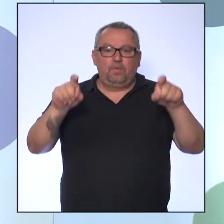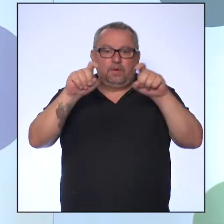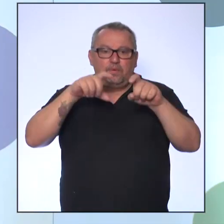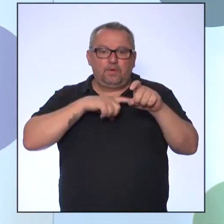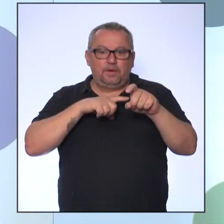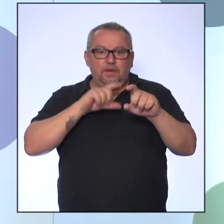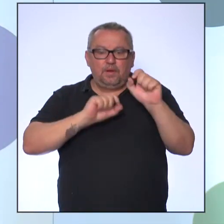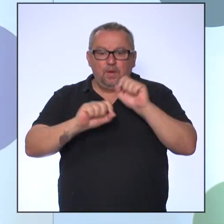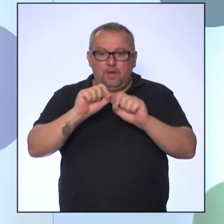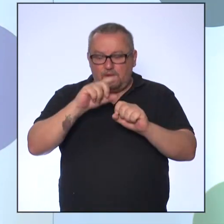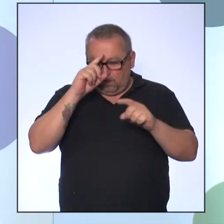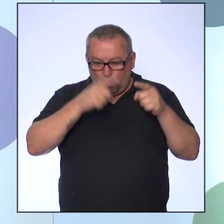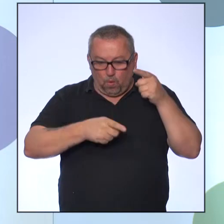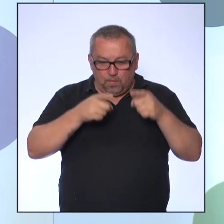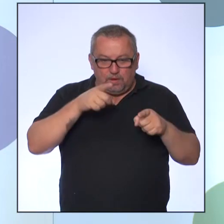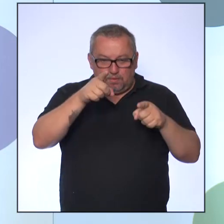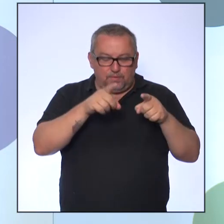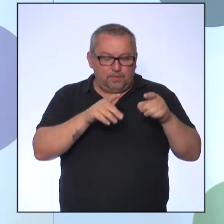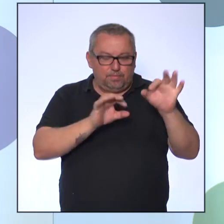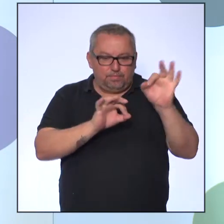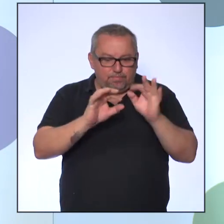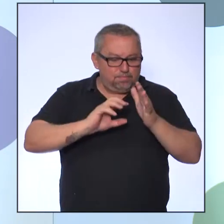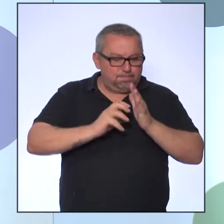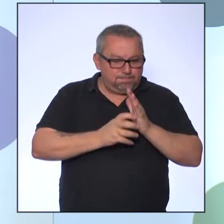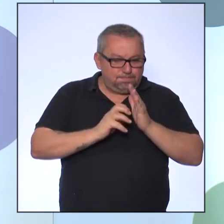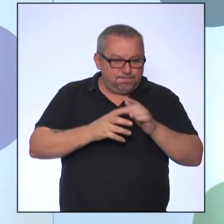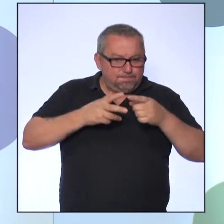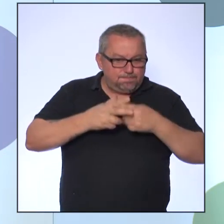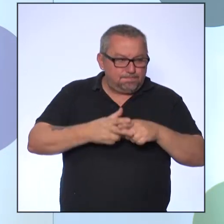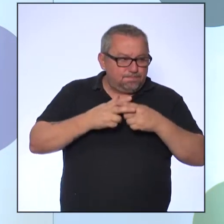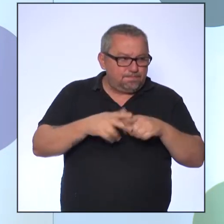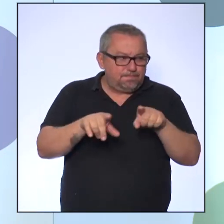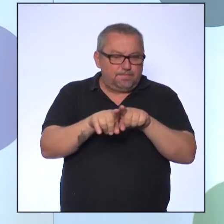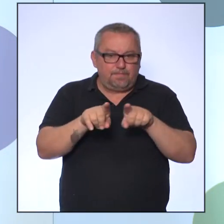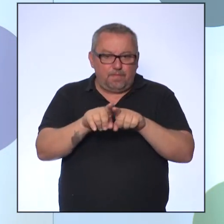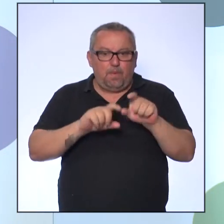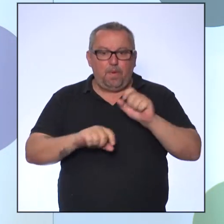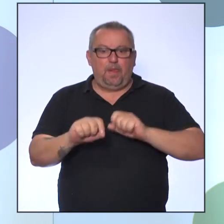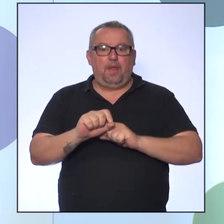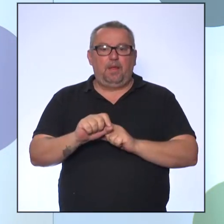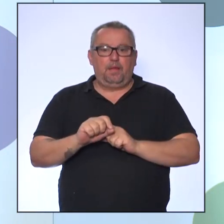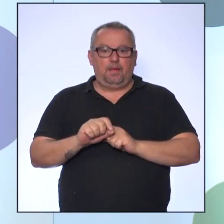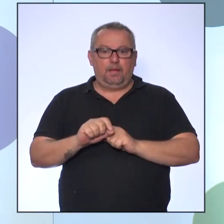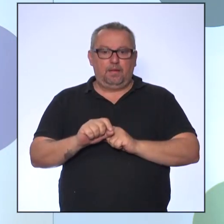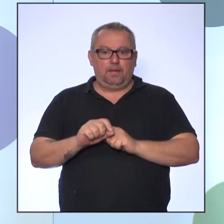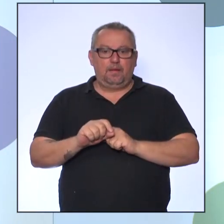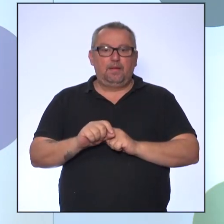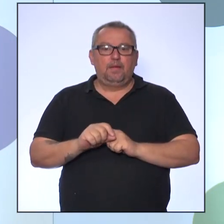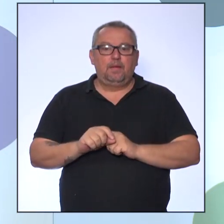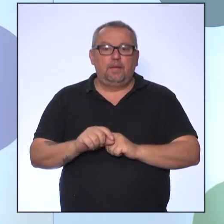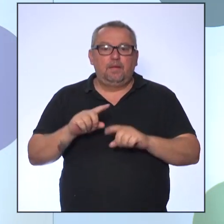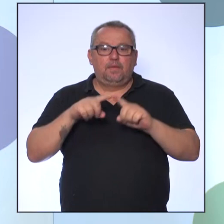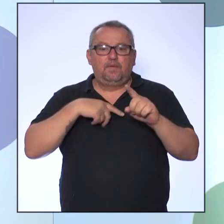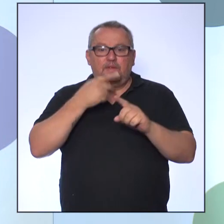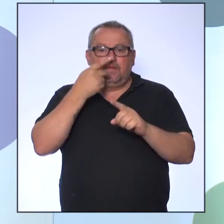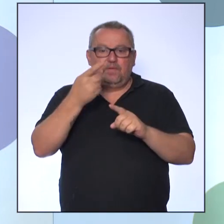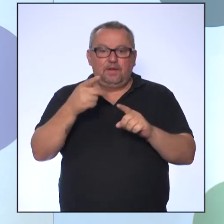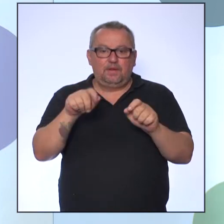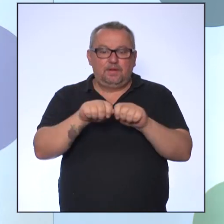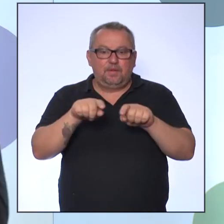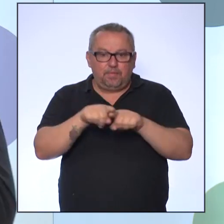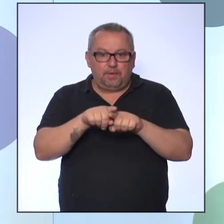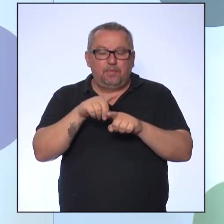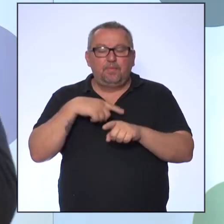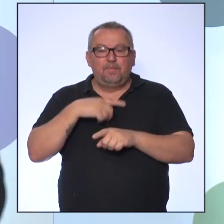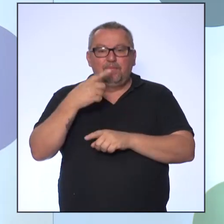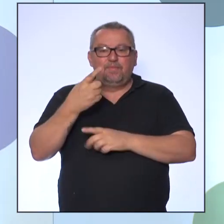receber os comandos nossos, né? Aham. E aí ele executa determinada tarefa de acordo com os nossos comandos. Eu costumo brincar que se você falar para o computador pular da ponte, ele pula,